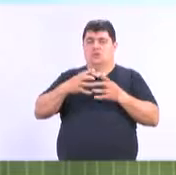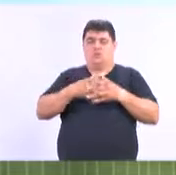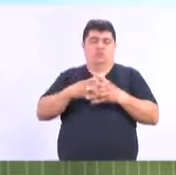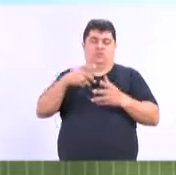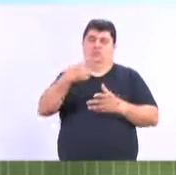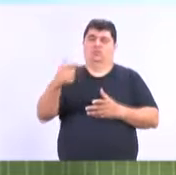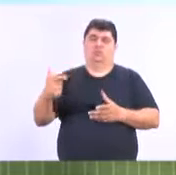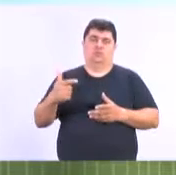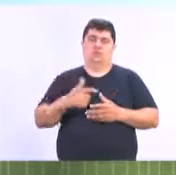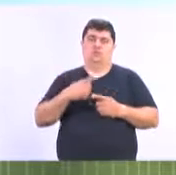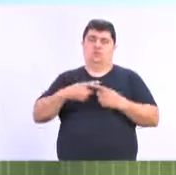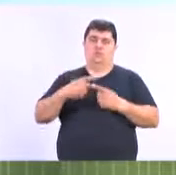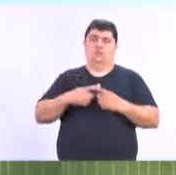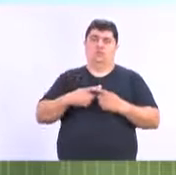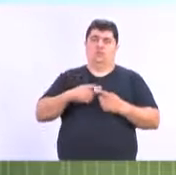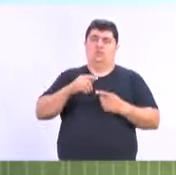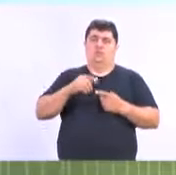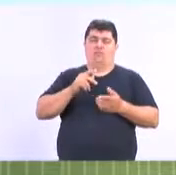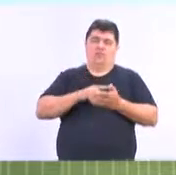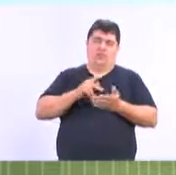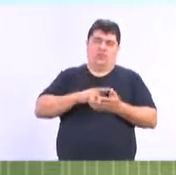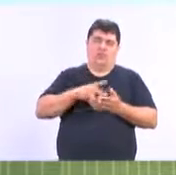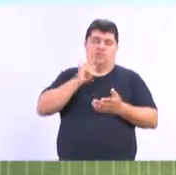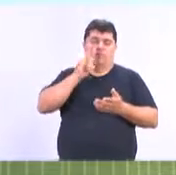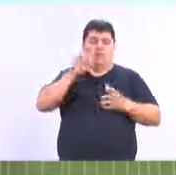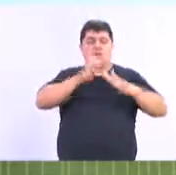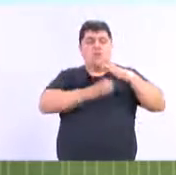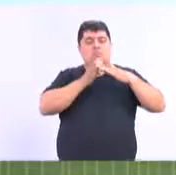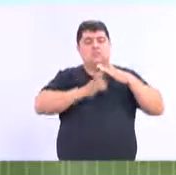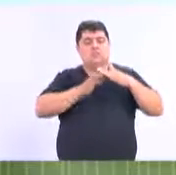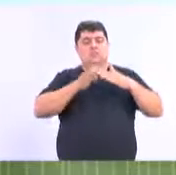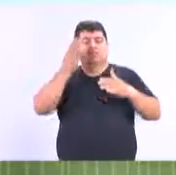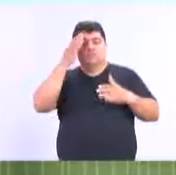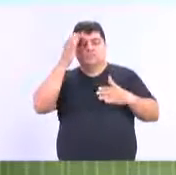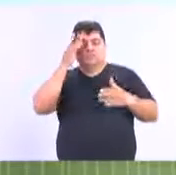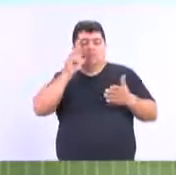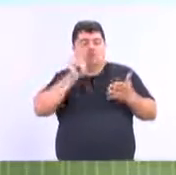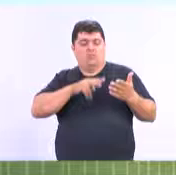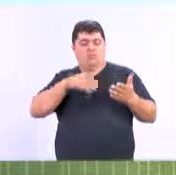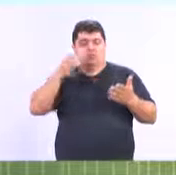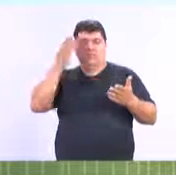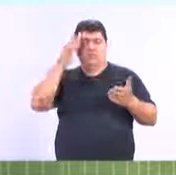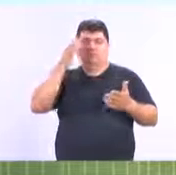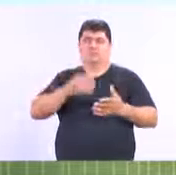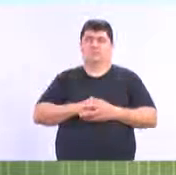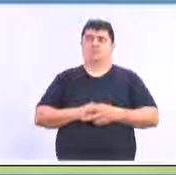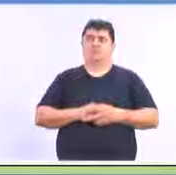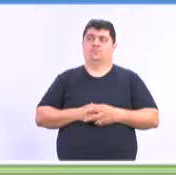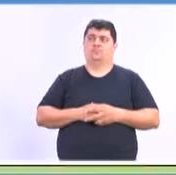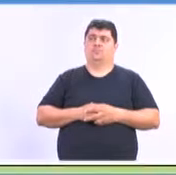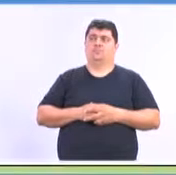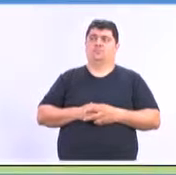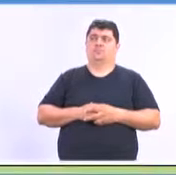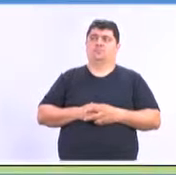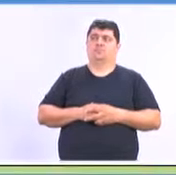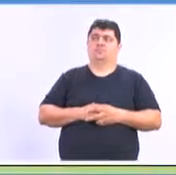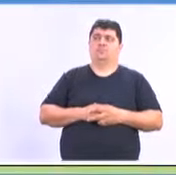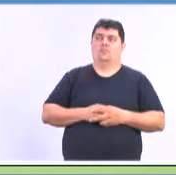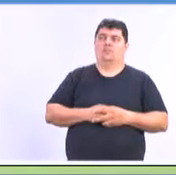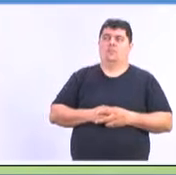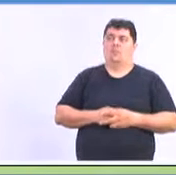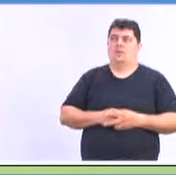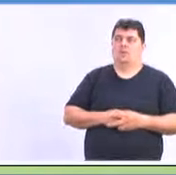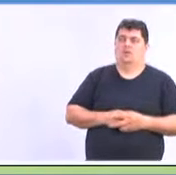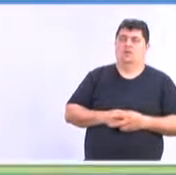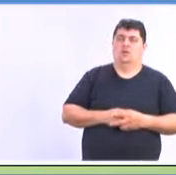confusão, para que na verdade vocês tenham a visão da empresa que vocês vão receber em geral no mercado aí fora. Vamos lá, tem que começar a falar